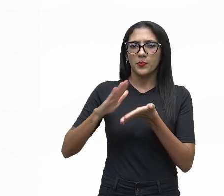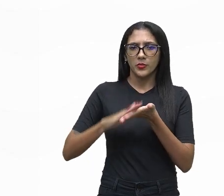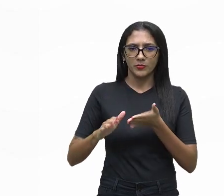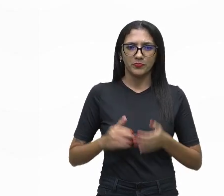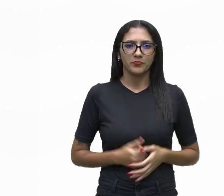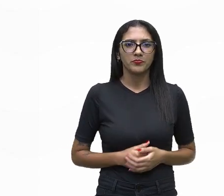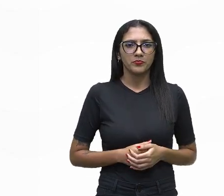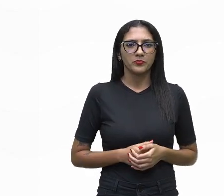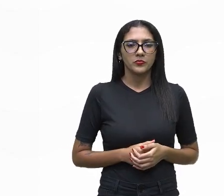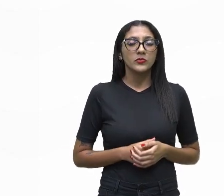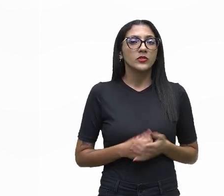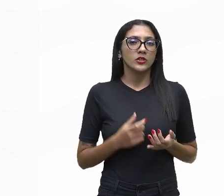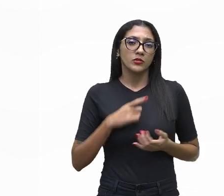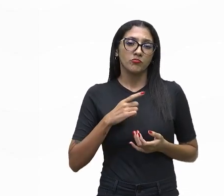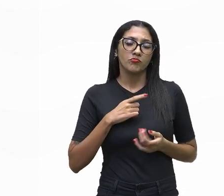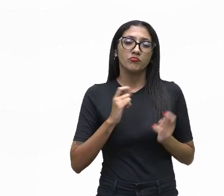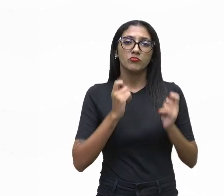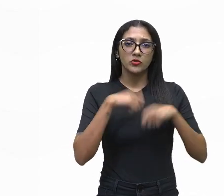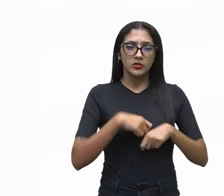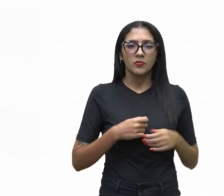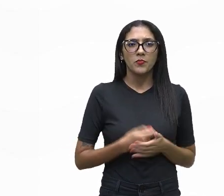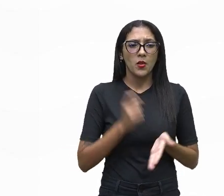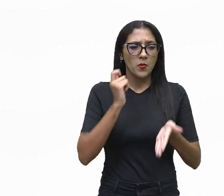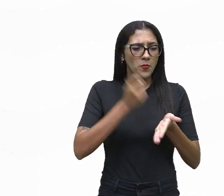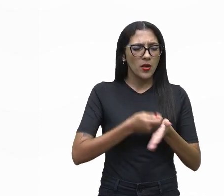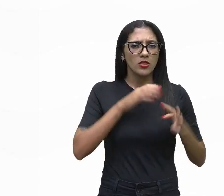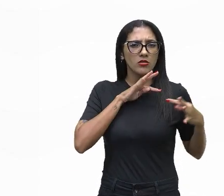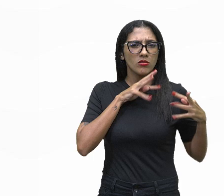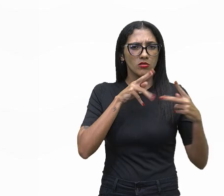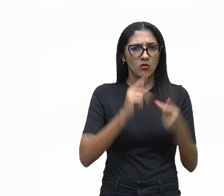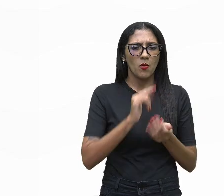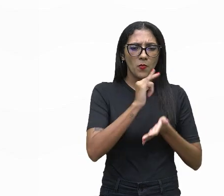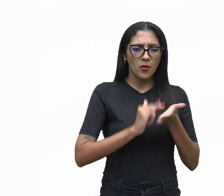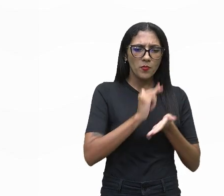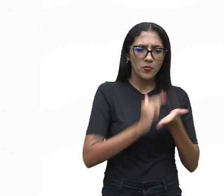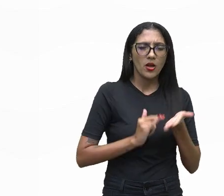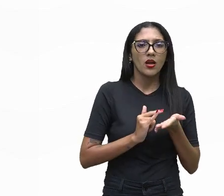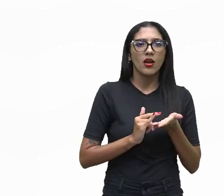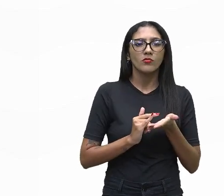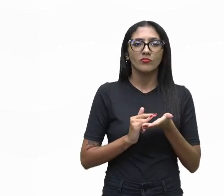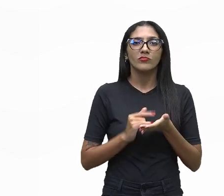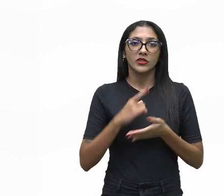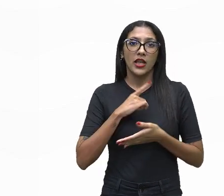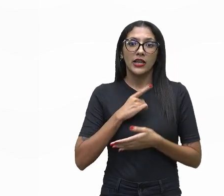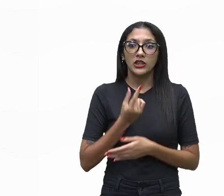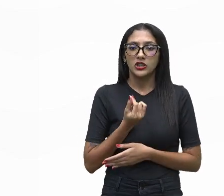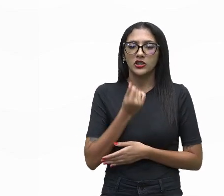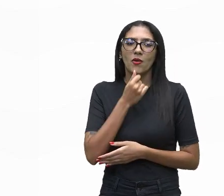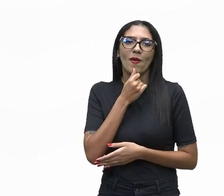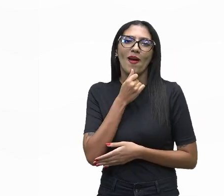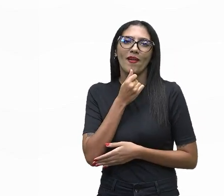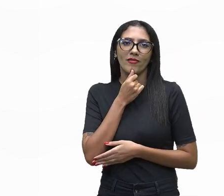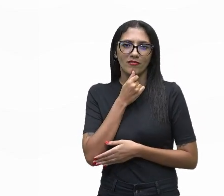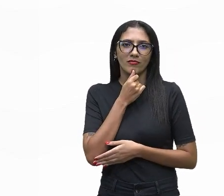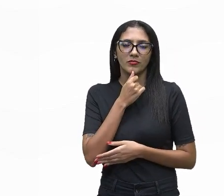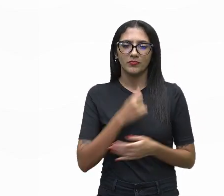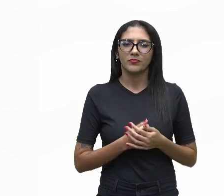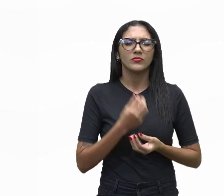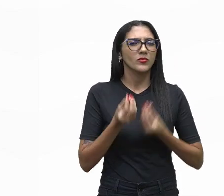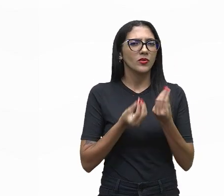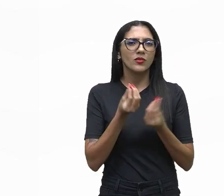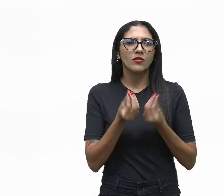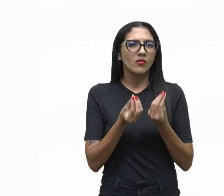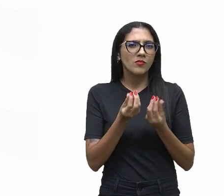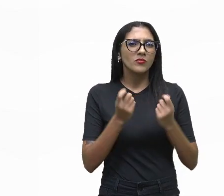você conseguir pagar todas as contas e ainda assim fazer sobrar dinheiro. Como fazer isso?